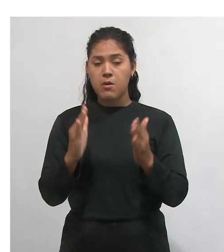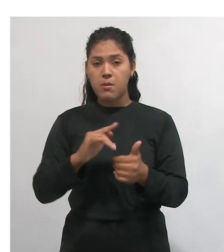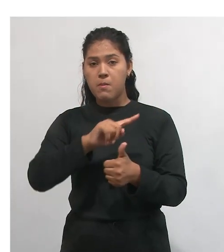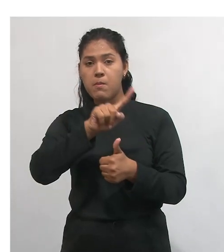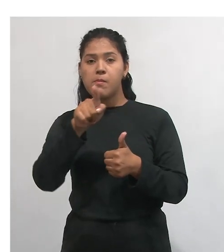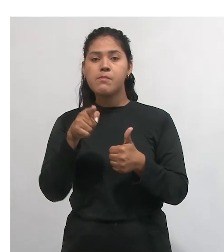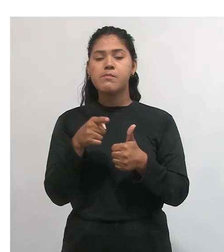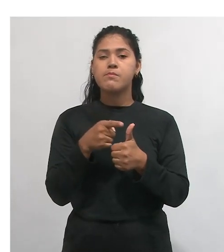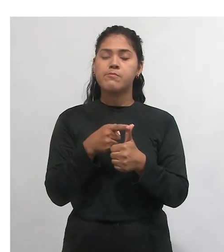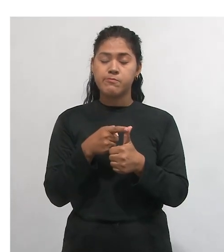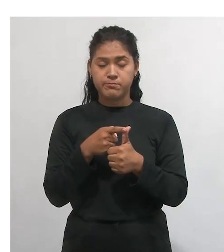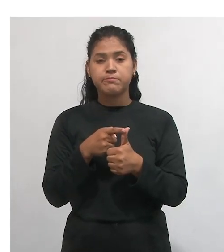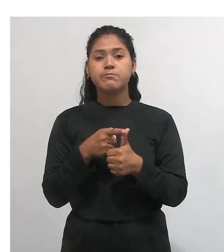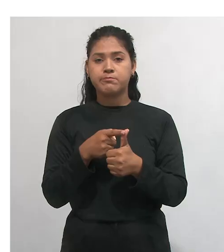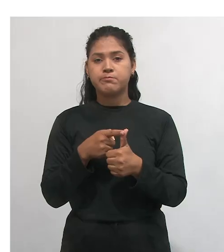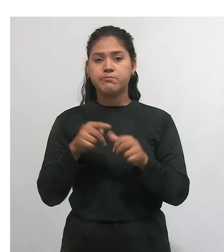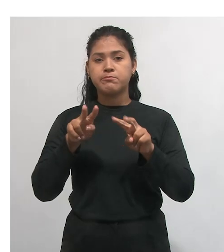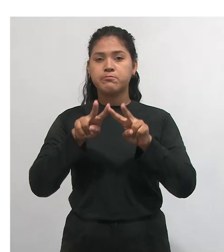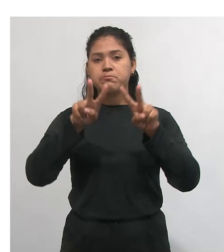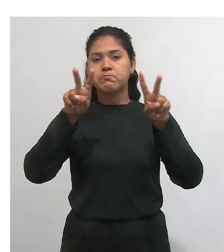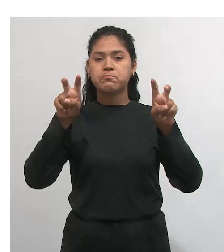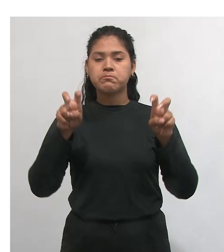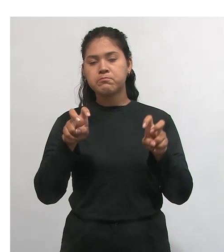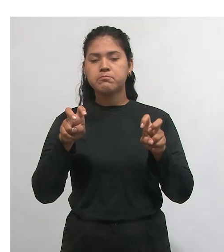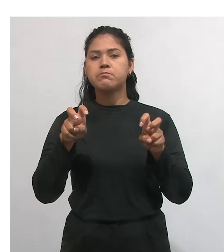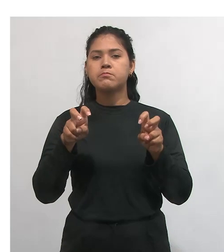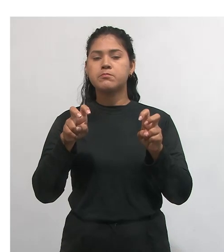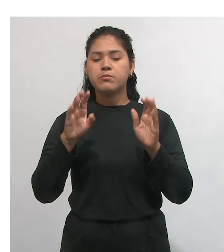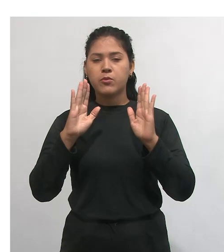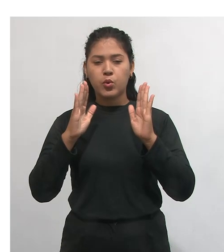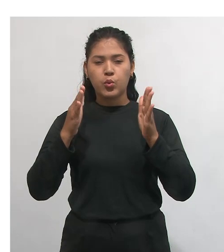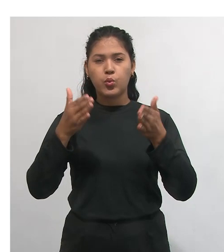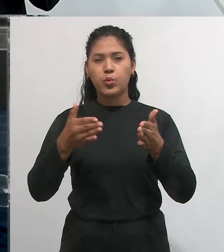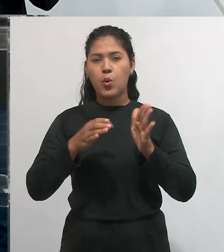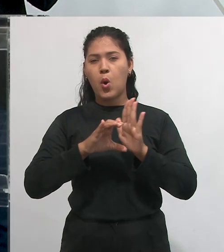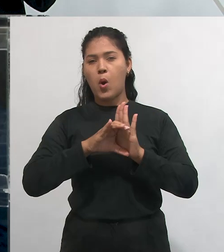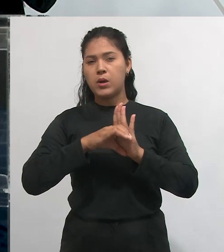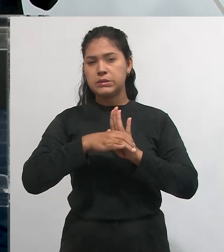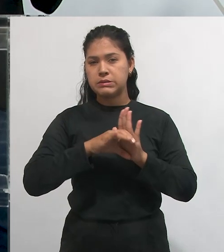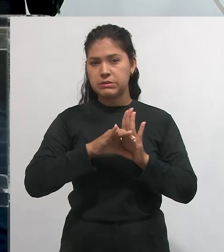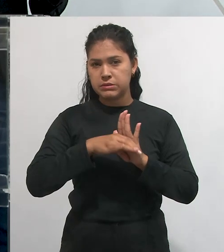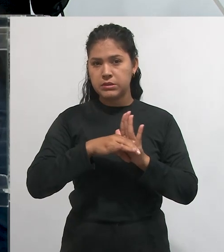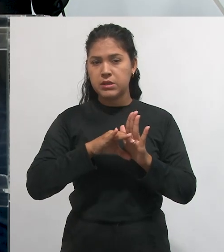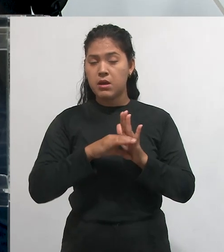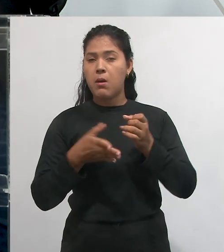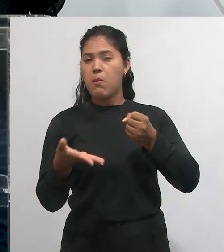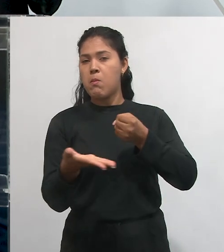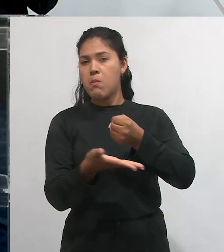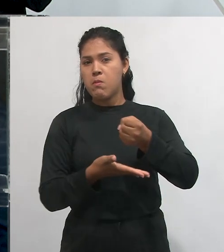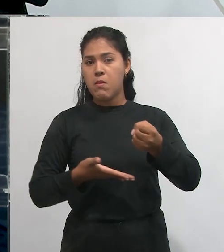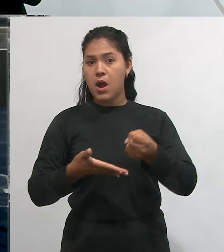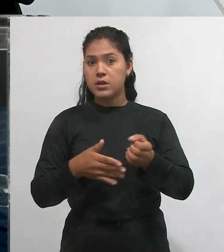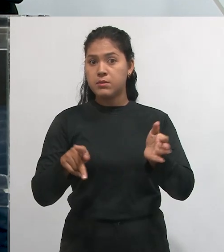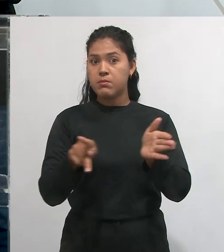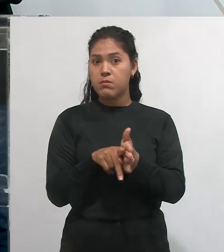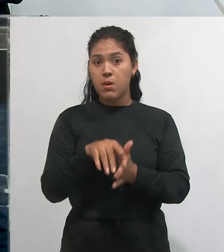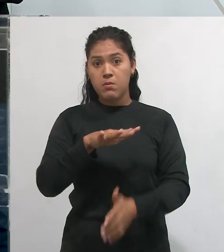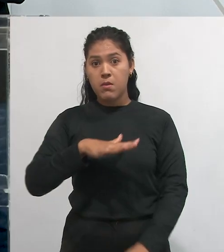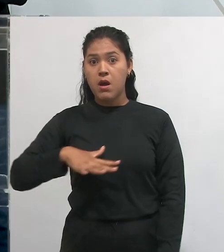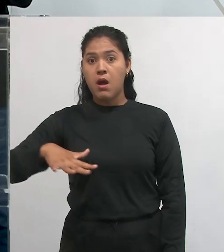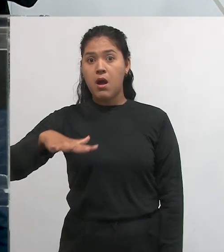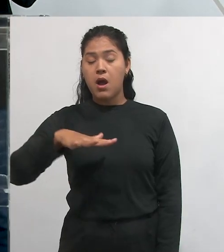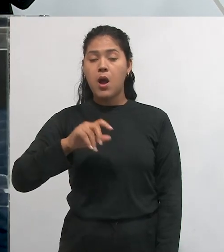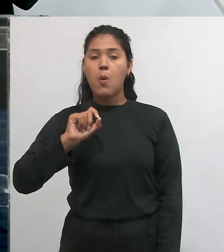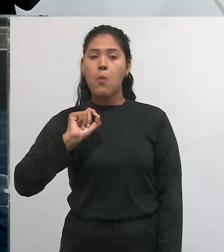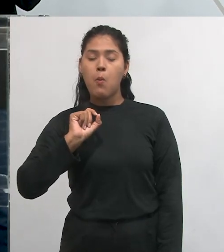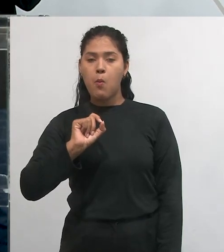analisarmos, em primeiro momento, os aspectos de uma concepção fundante na nossa cultura ocidental,